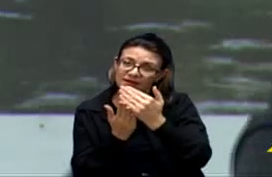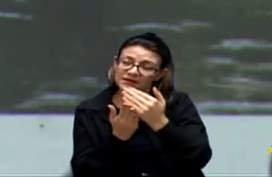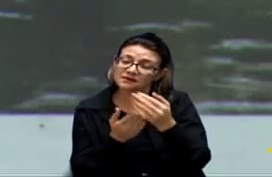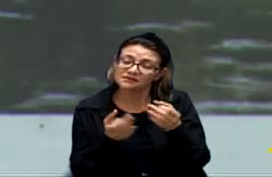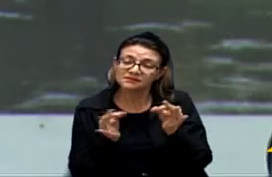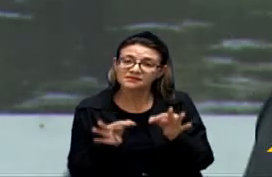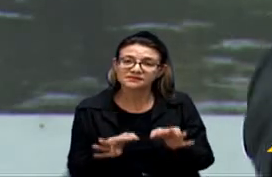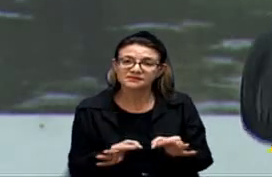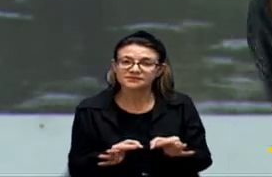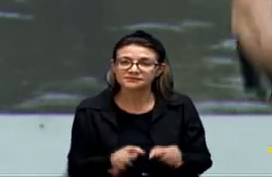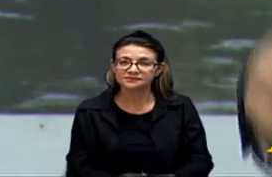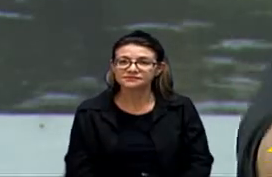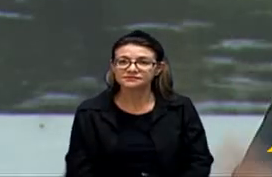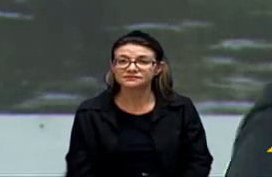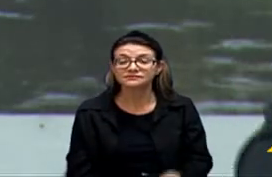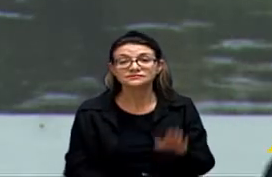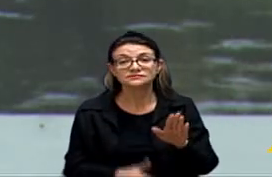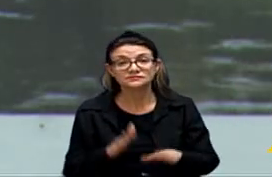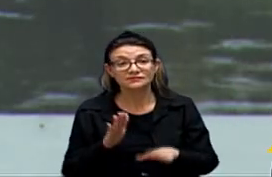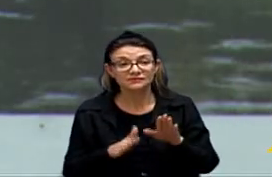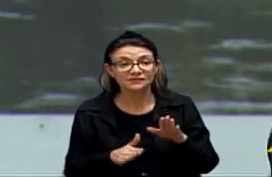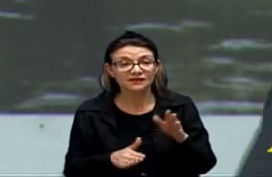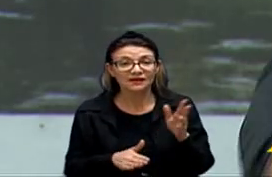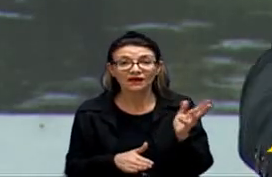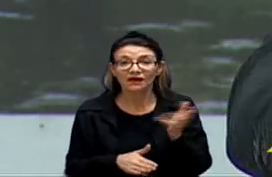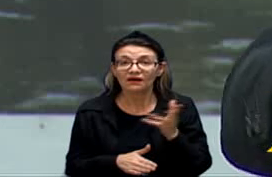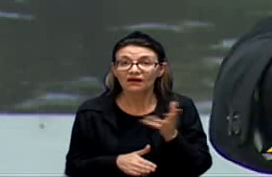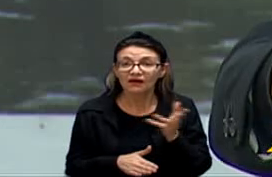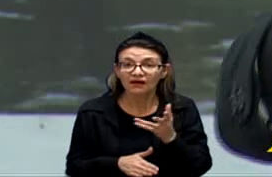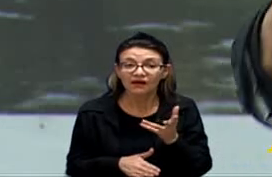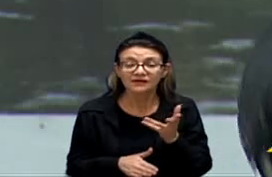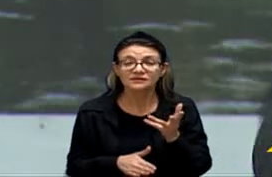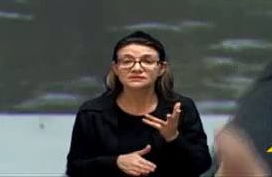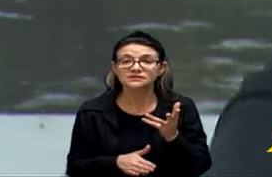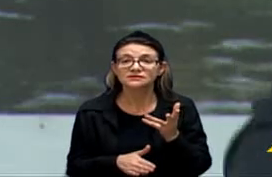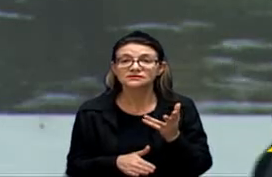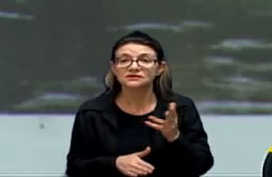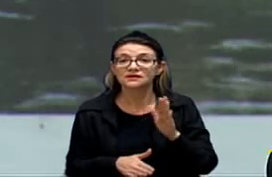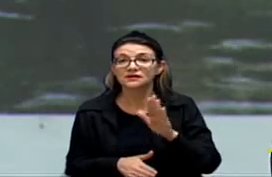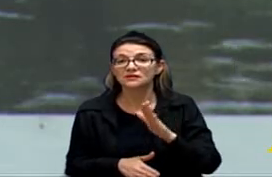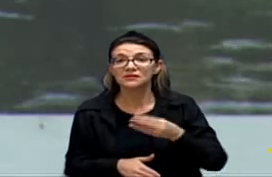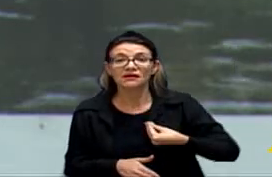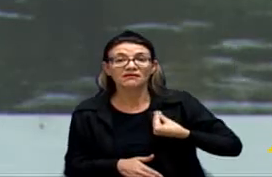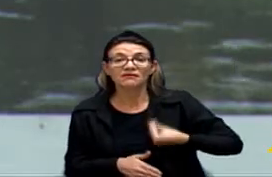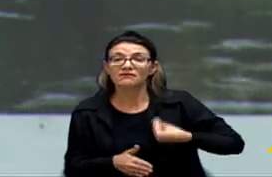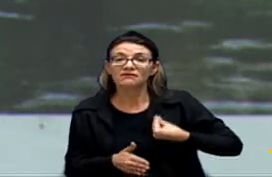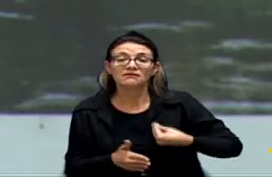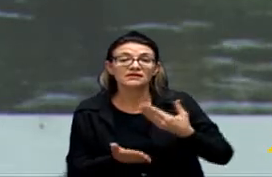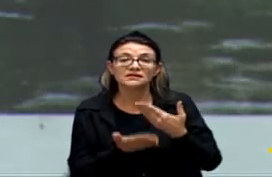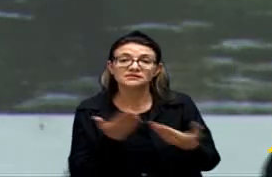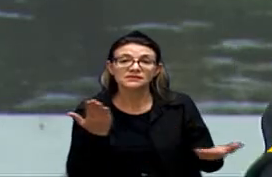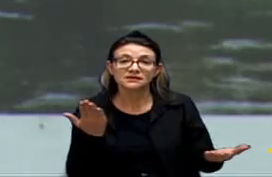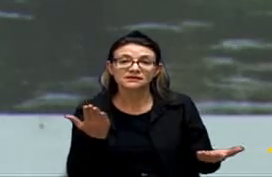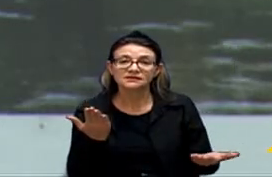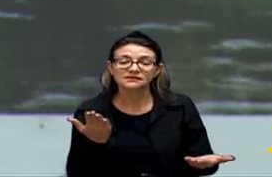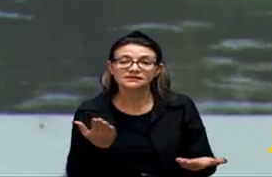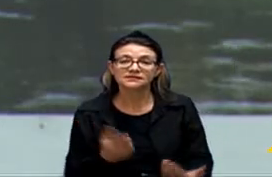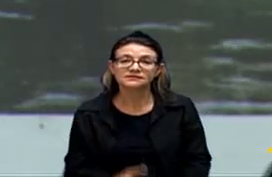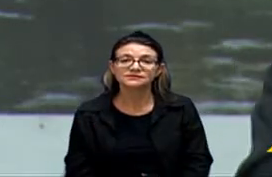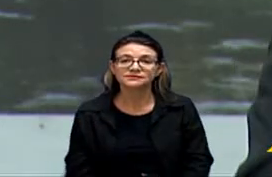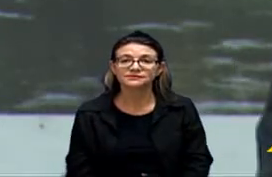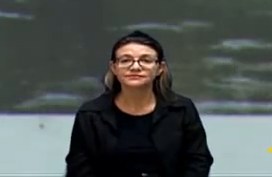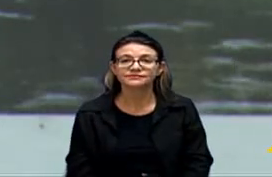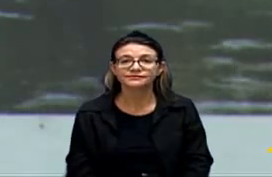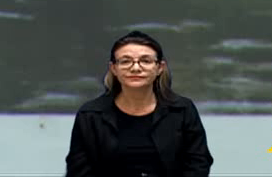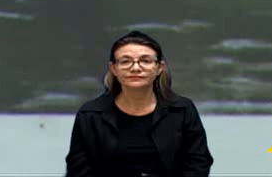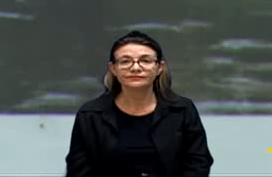tudo certo Às vezes você ganha um minuto mas perde a vida independente se você faz barulho ou não você ganha um minuto mas perde a vida então o o caso